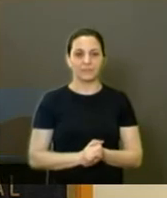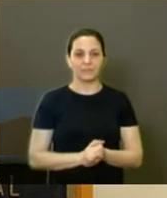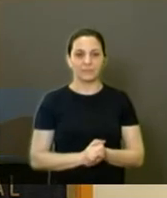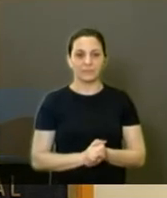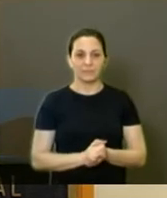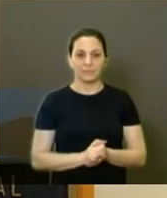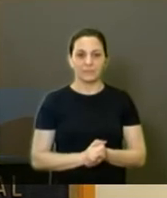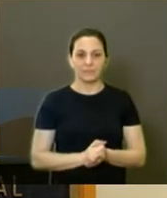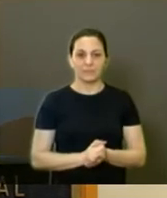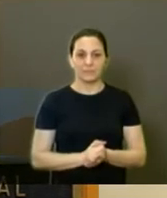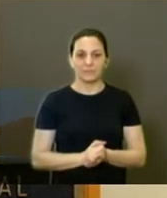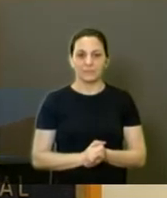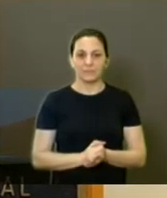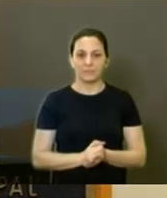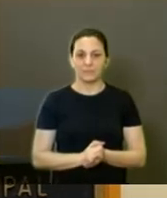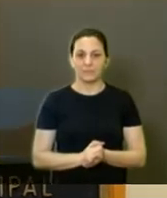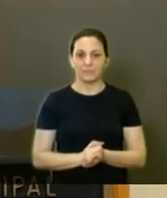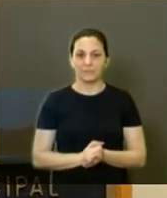Não diga graças a Deus.